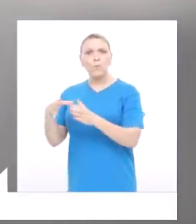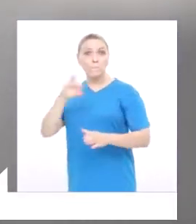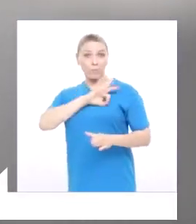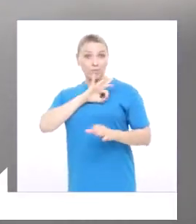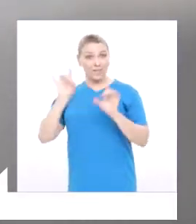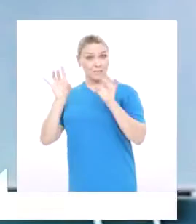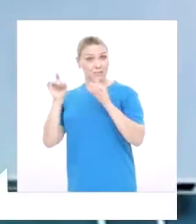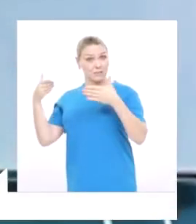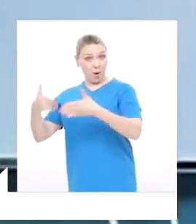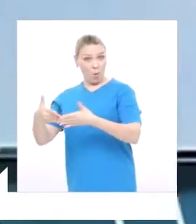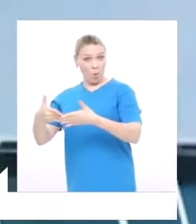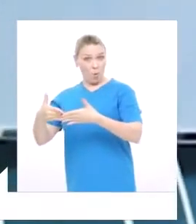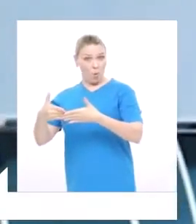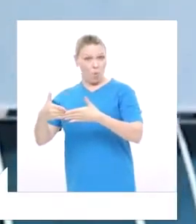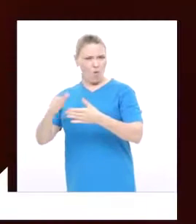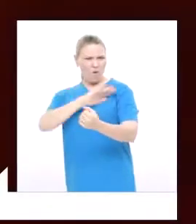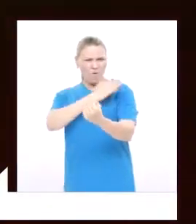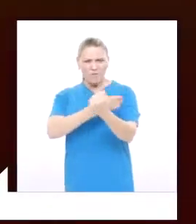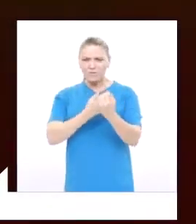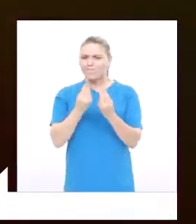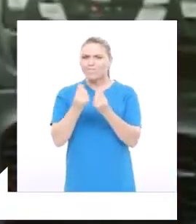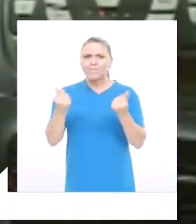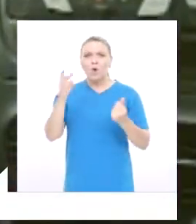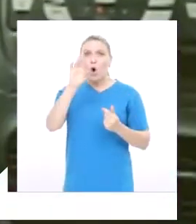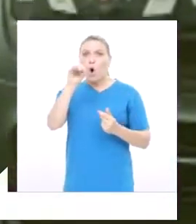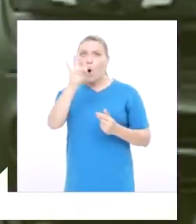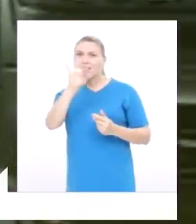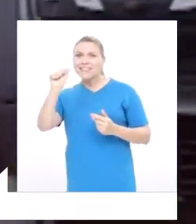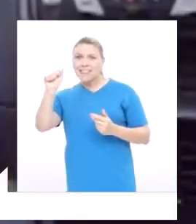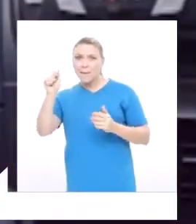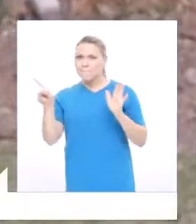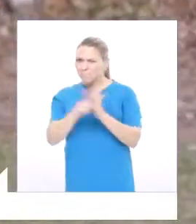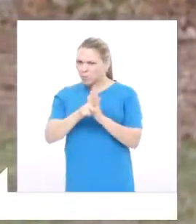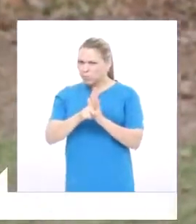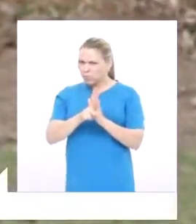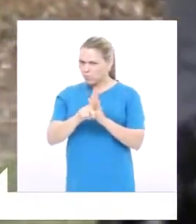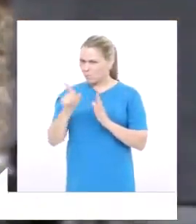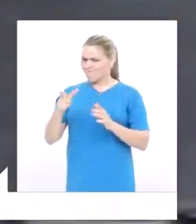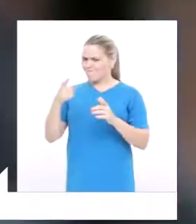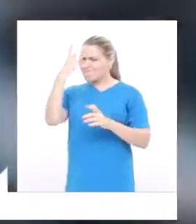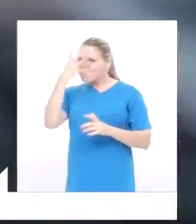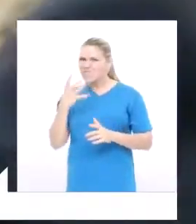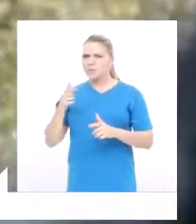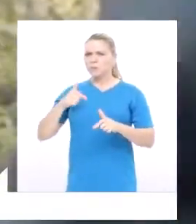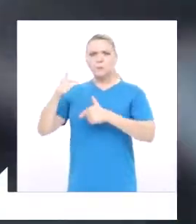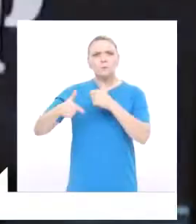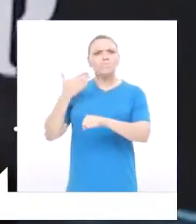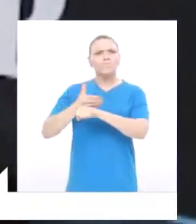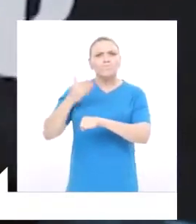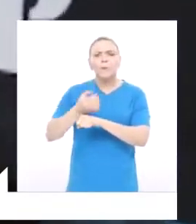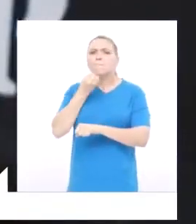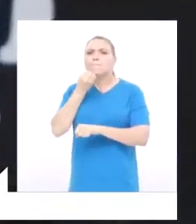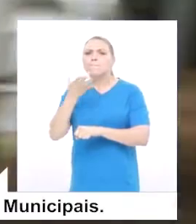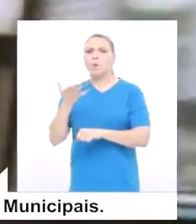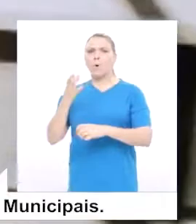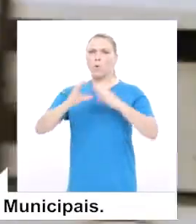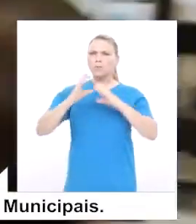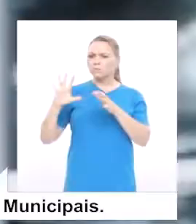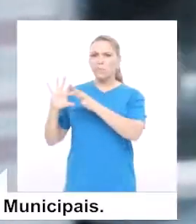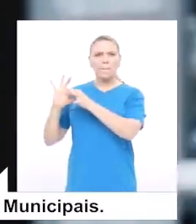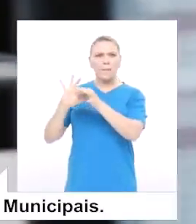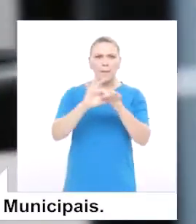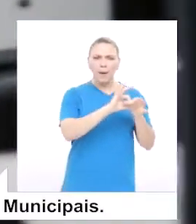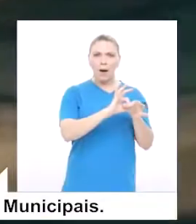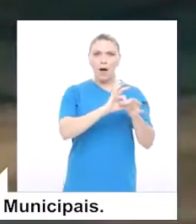da Polícia Militar. Uma força policial de padrão rota, e com a rota não se brinca. Bem armada, bem treinada, com viaturas novas,